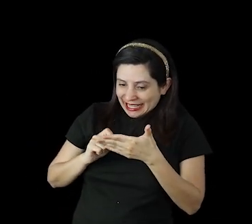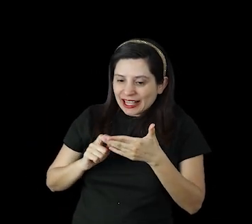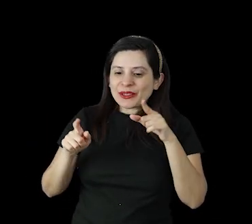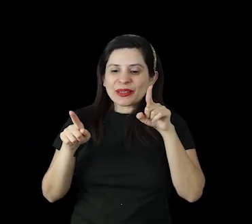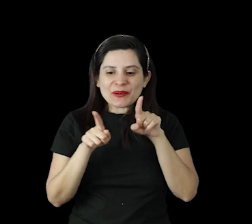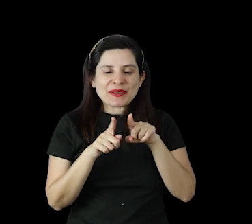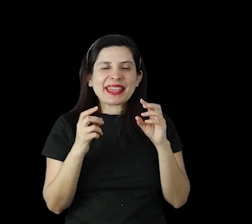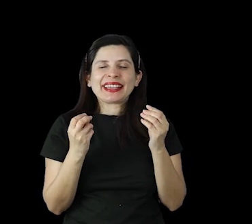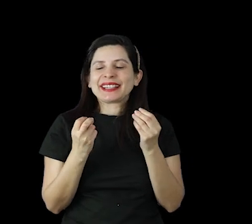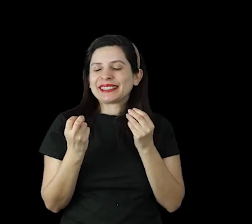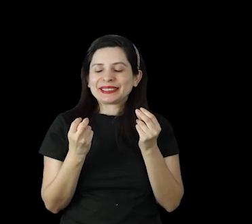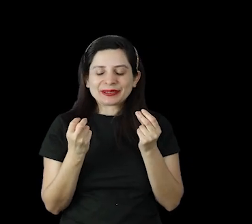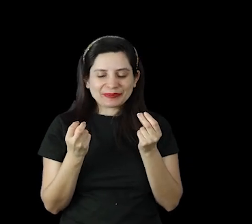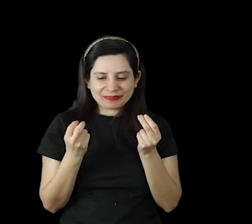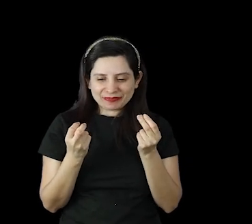peguei,